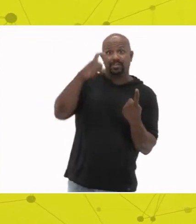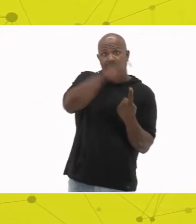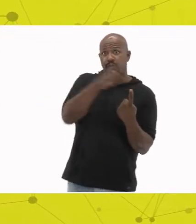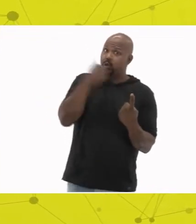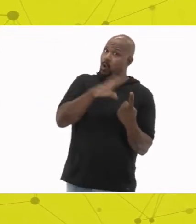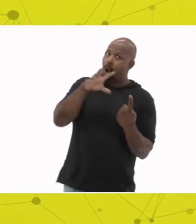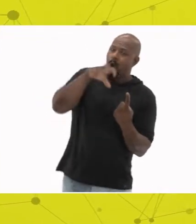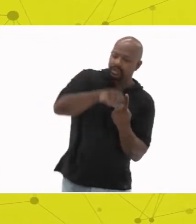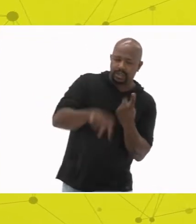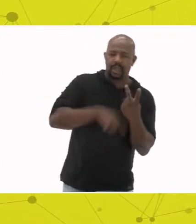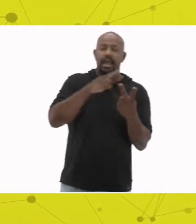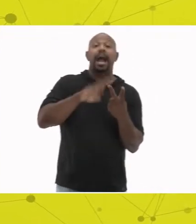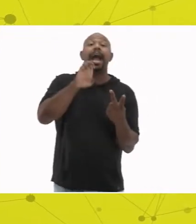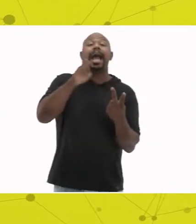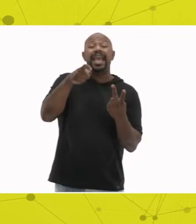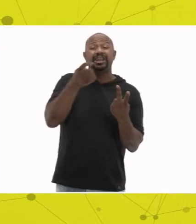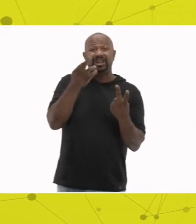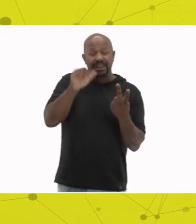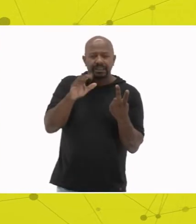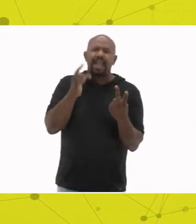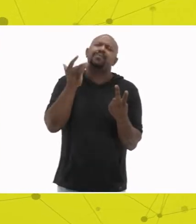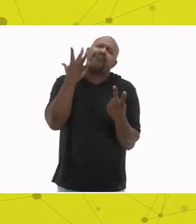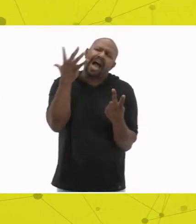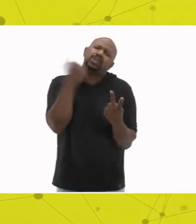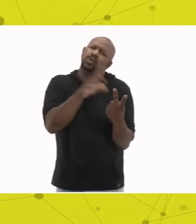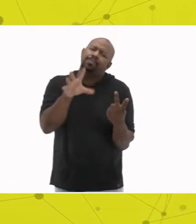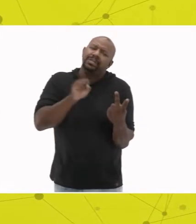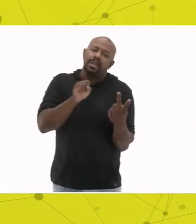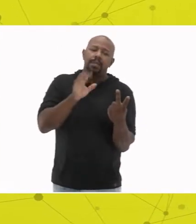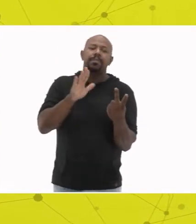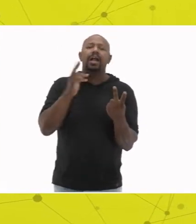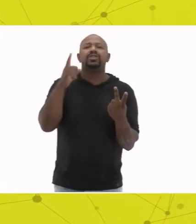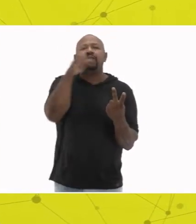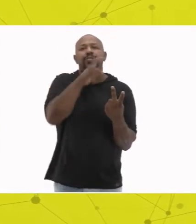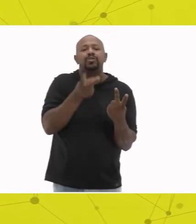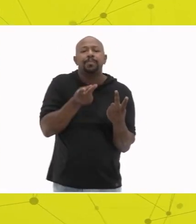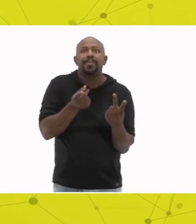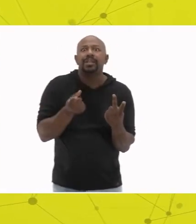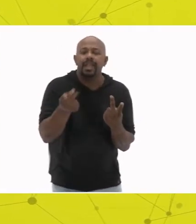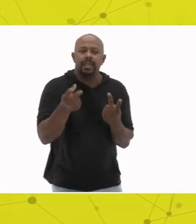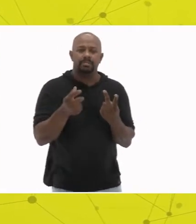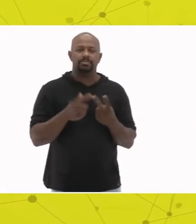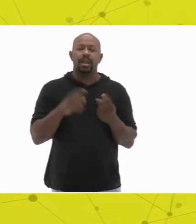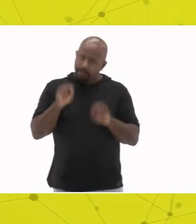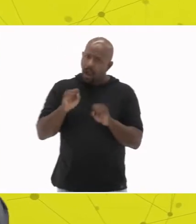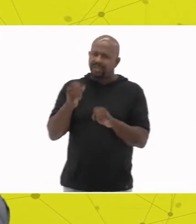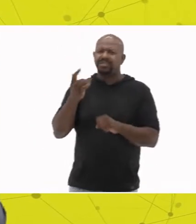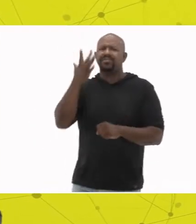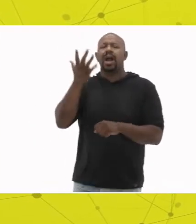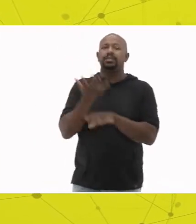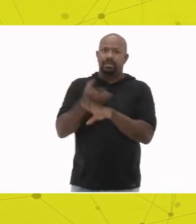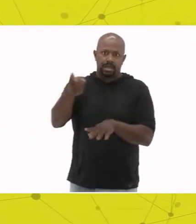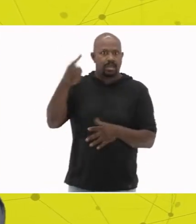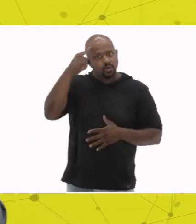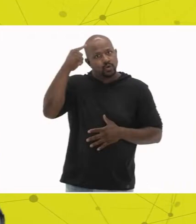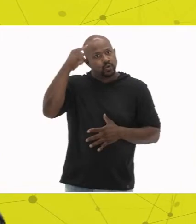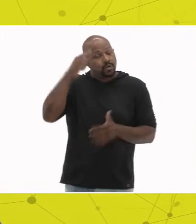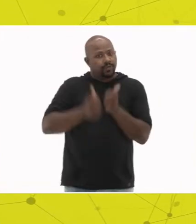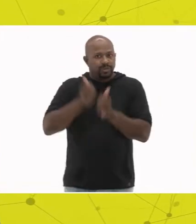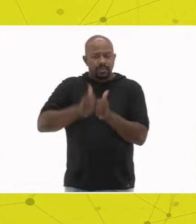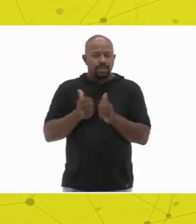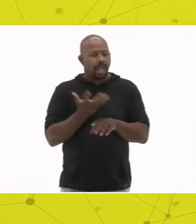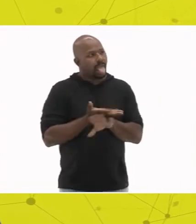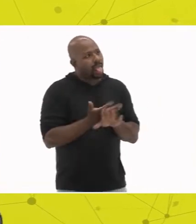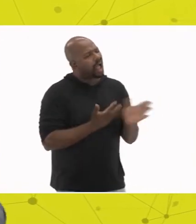conquistar. Já a extrínseca é fácil de obter, mas difícil de manter. Você pode facilmente convencer uma pessoa que é fanática